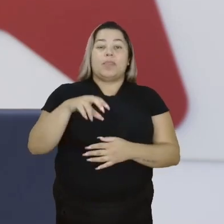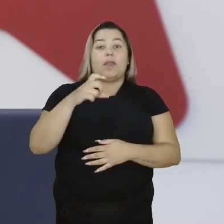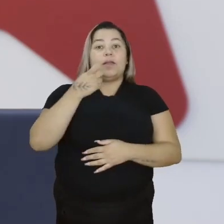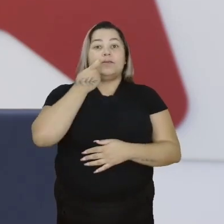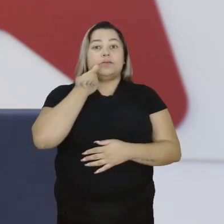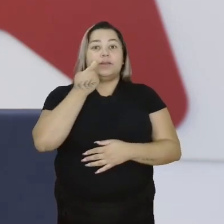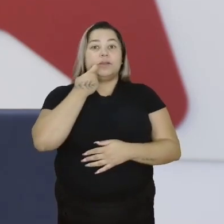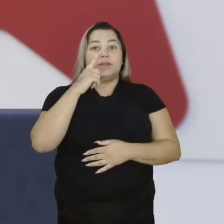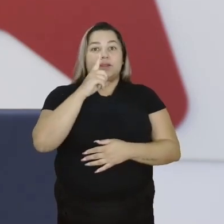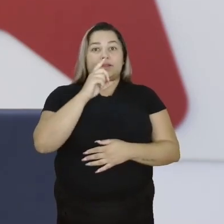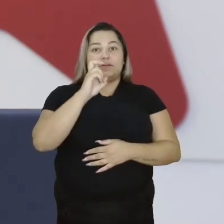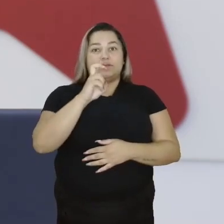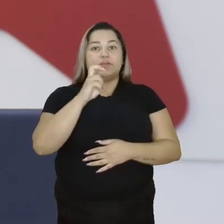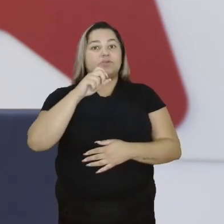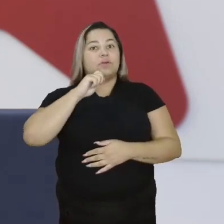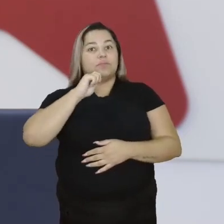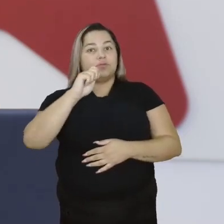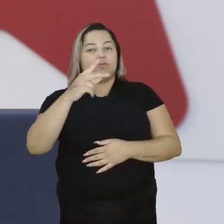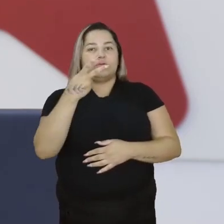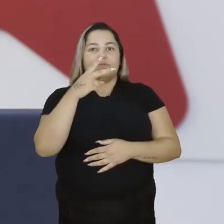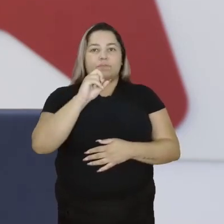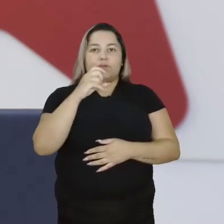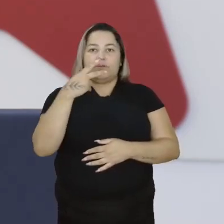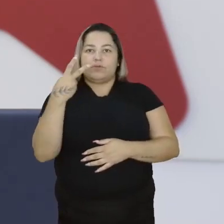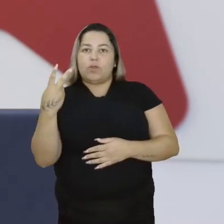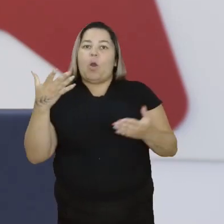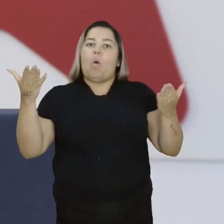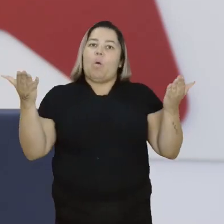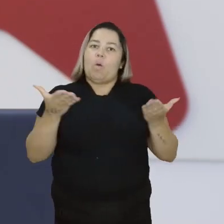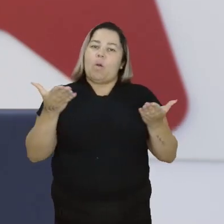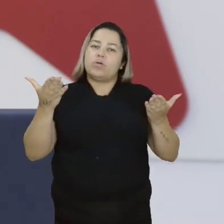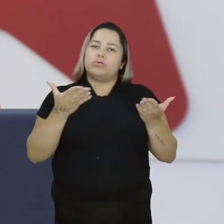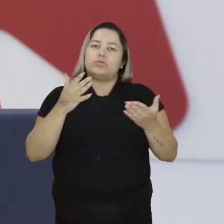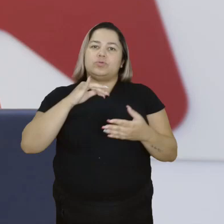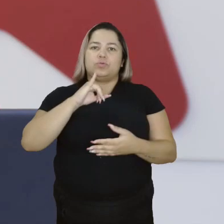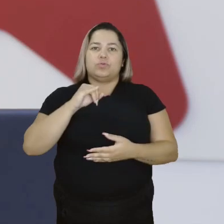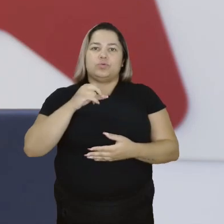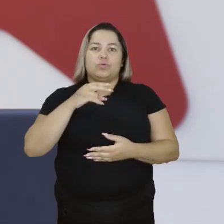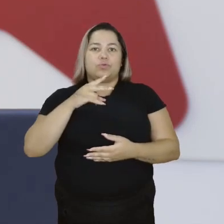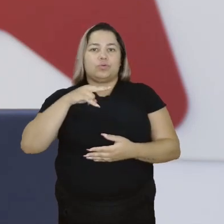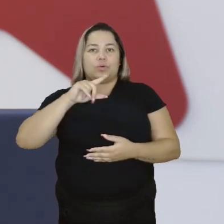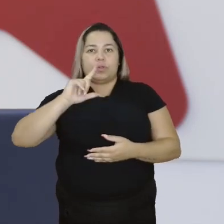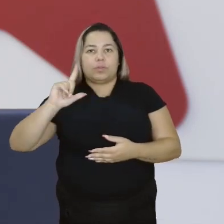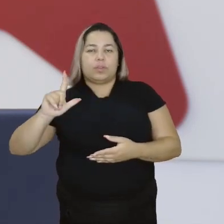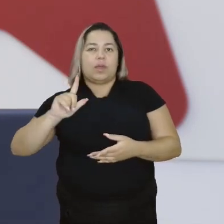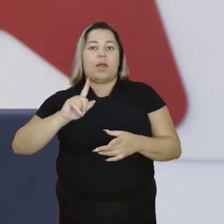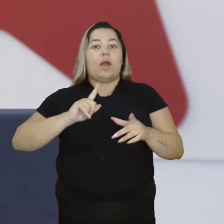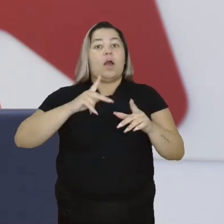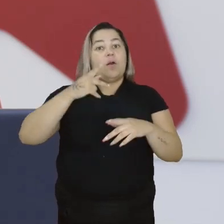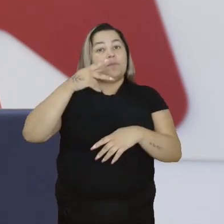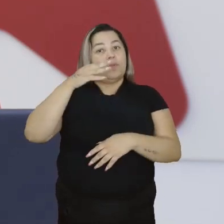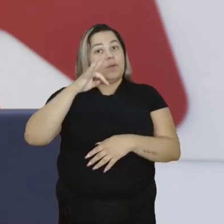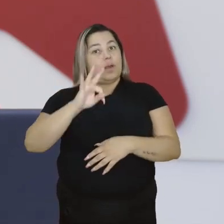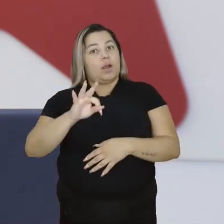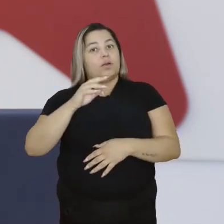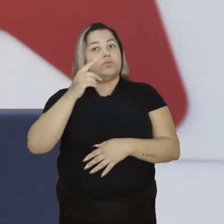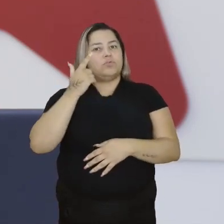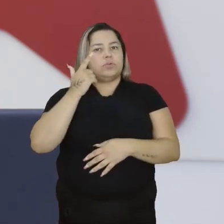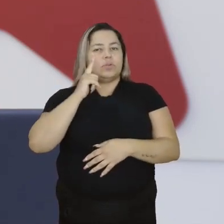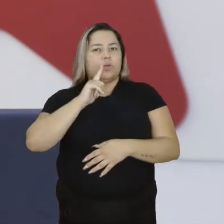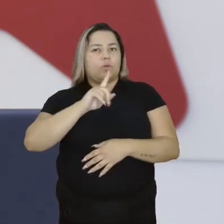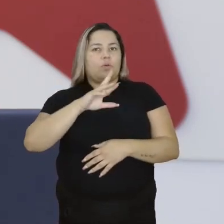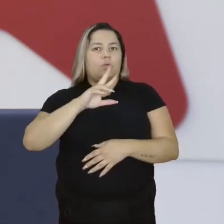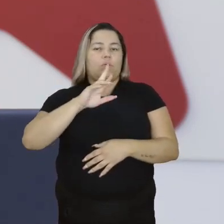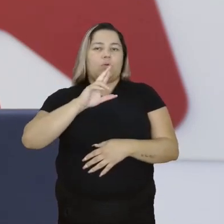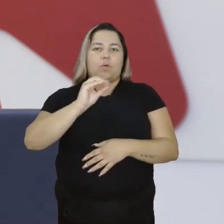Sexta-feira, 15 de abril de 2022. Hoje, no Jornal PT Brasil, você acompanha as reprises das entrevistas com